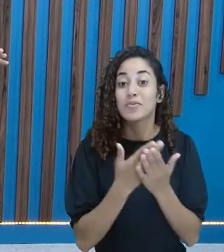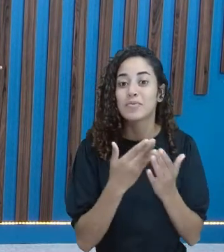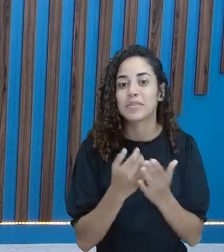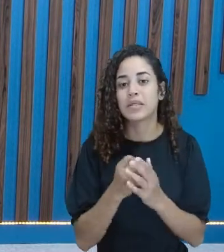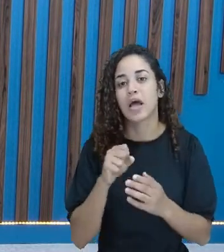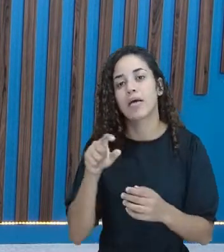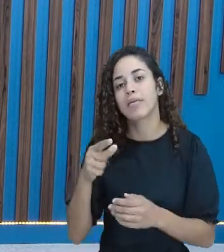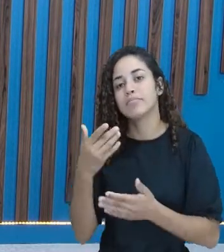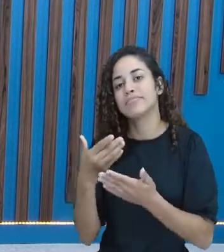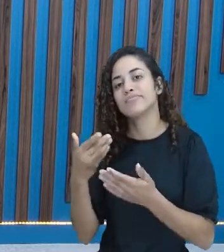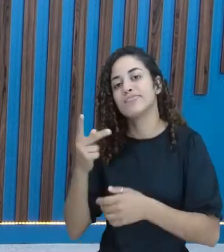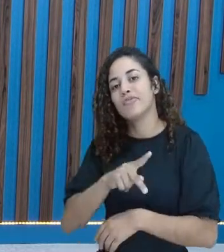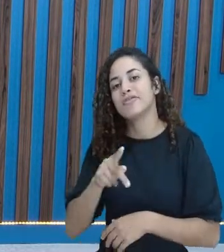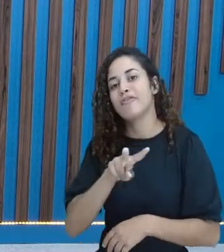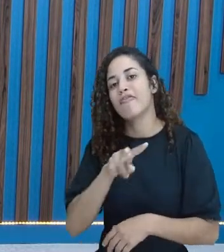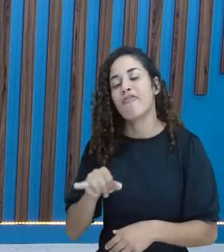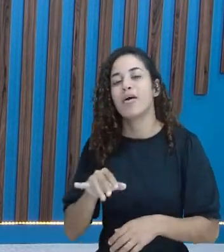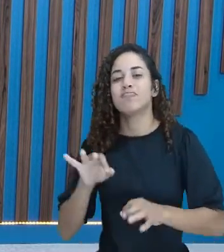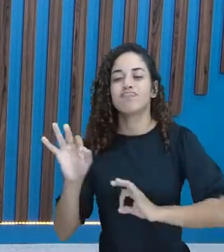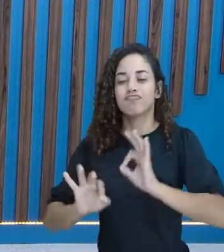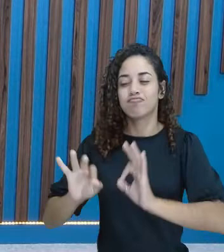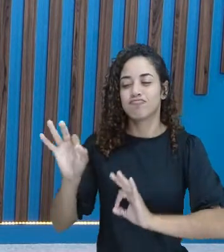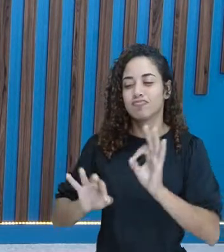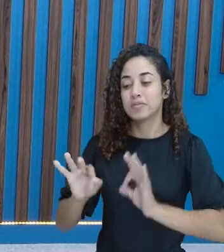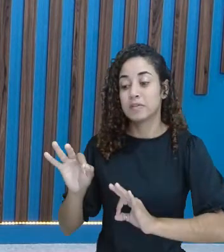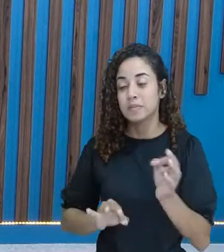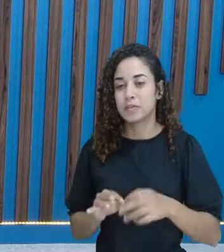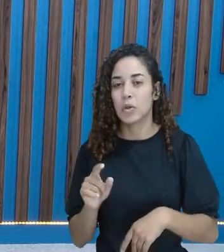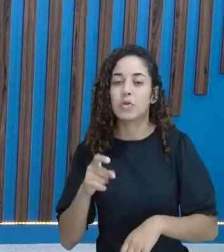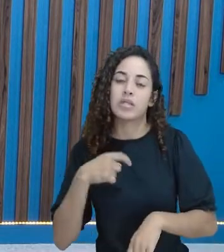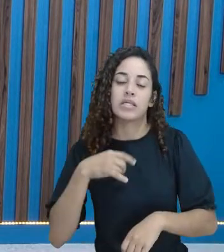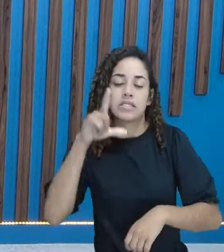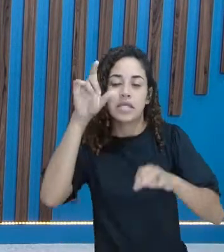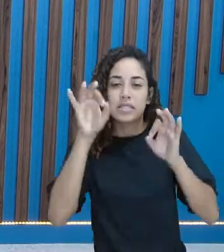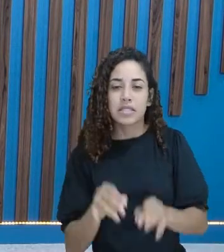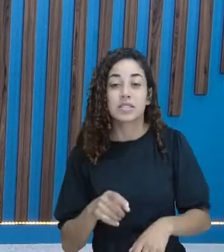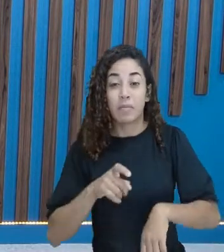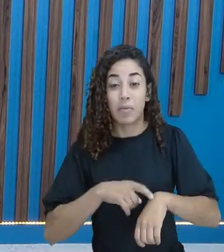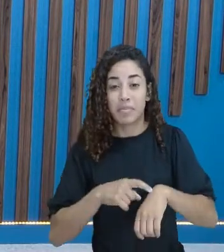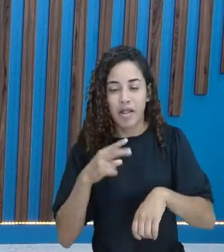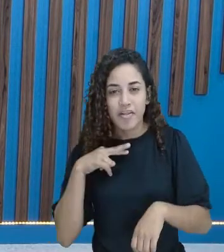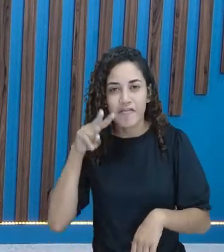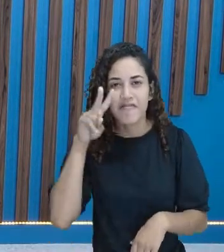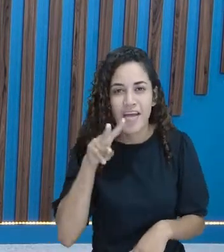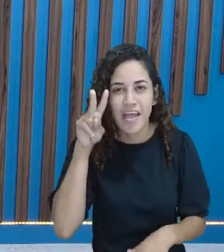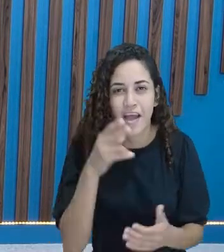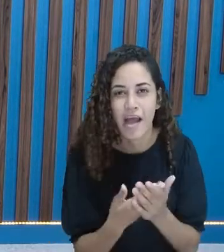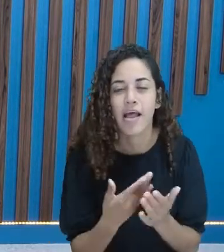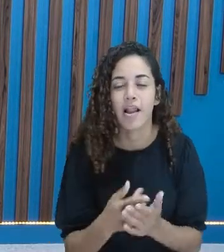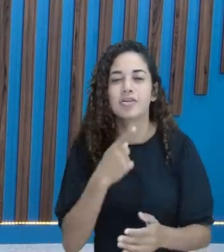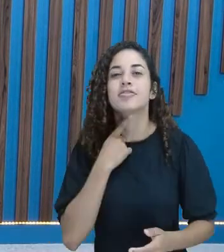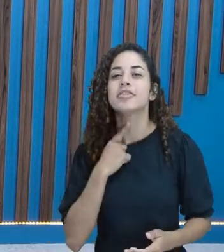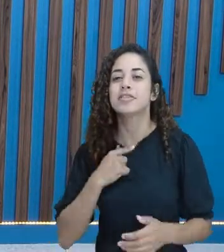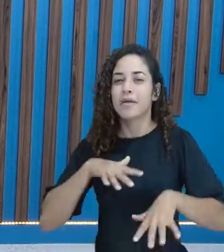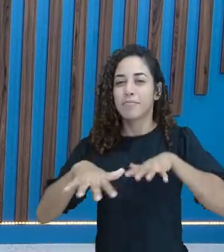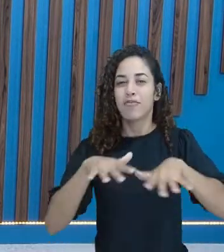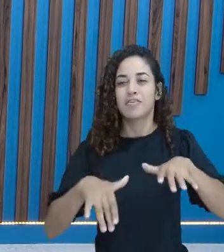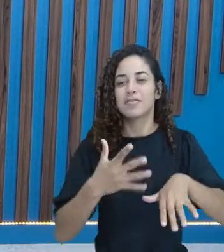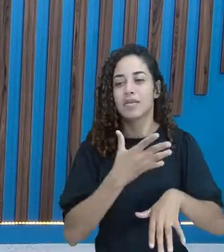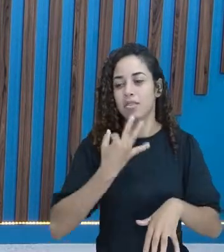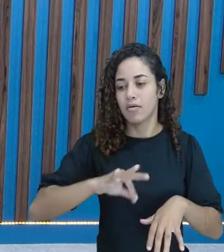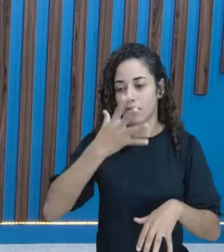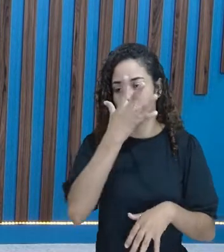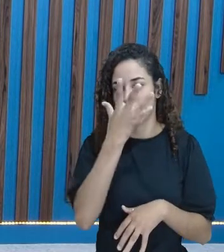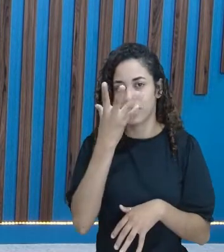movimentar aqui conosco, tá certo? Eu tenho certeza que quando ela ver a aula, ela vai sentir tanta vontade de se movimentar, que vai esquecer as